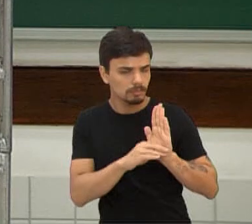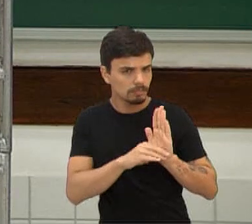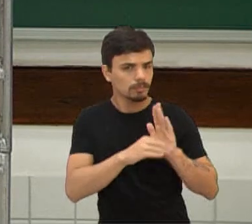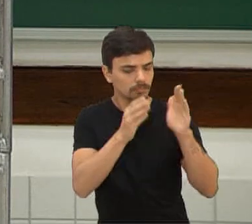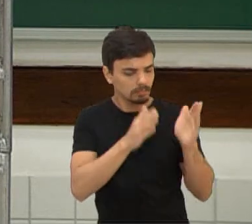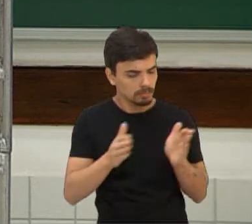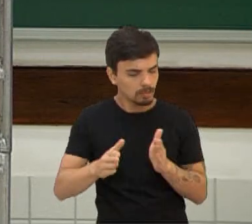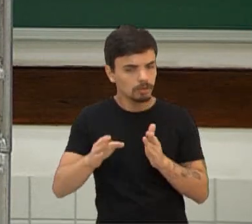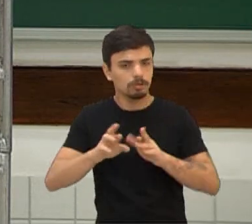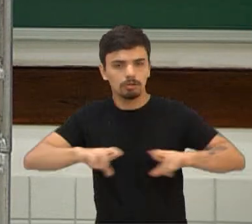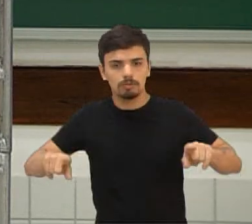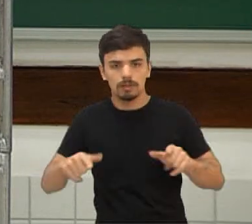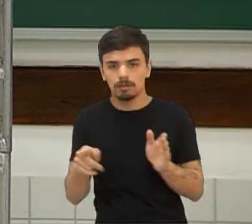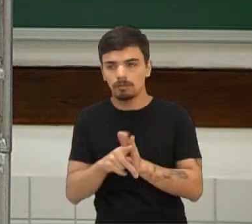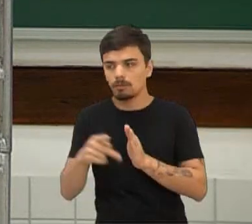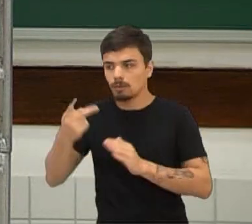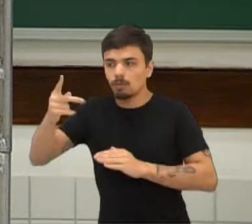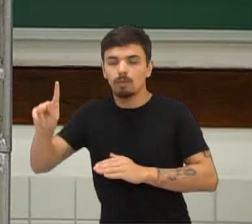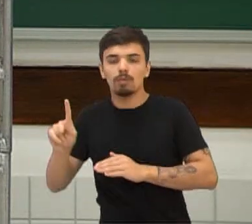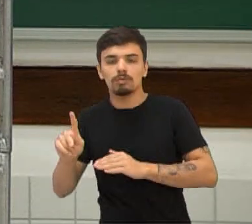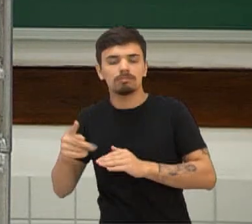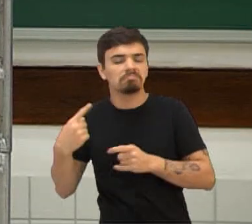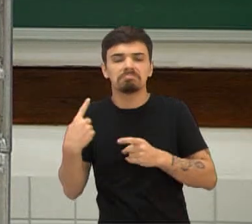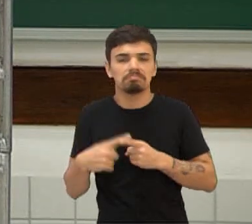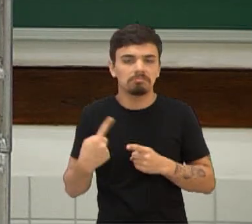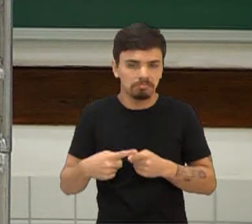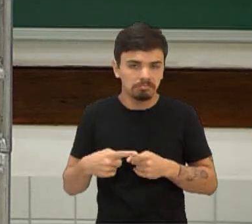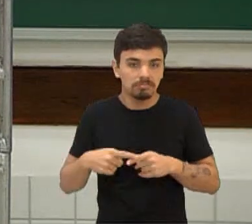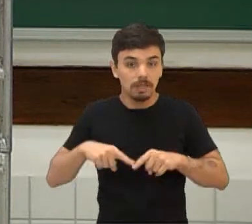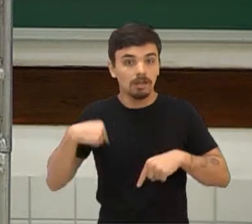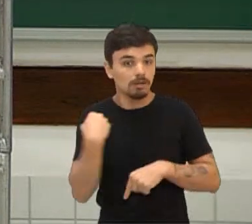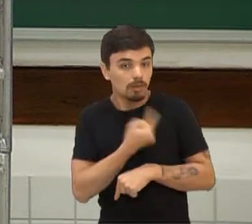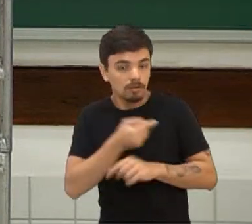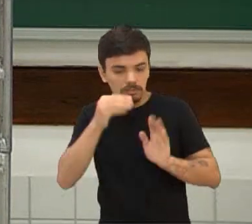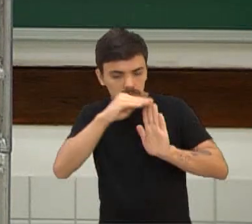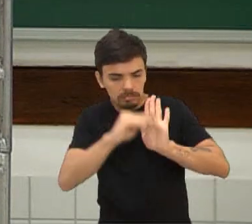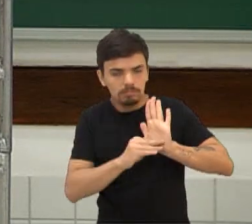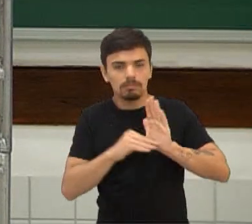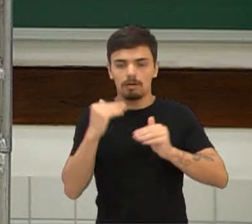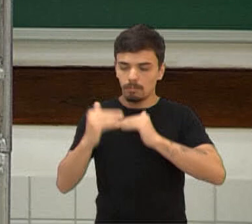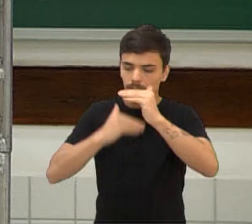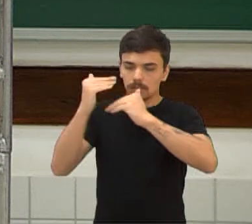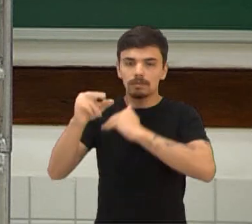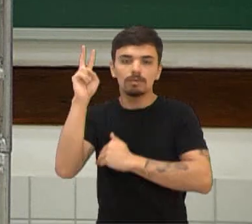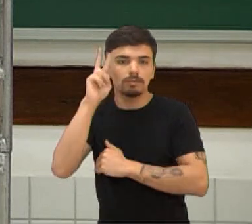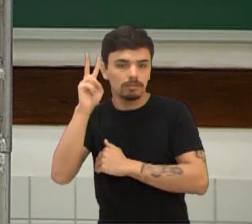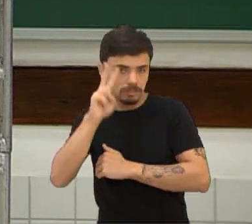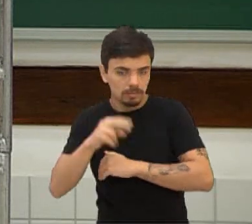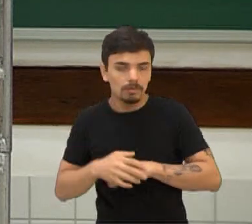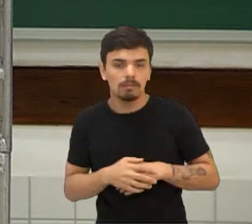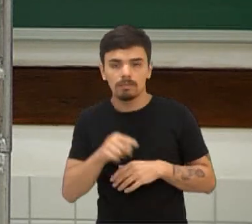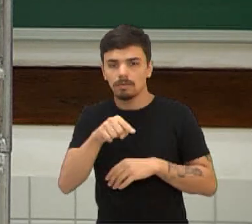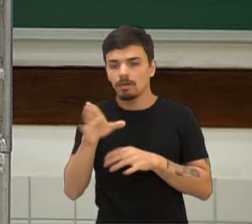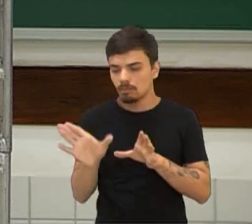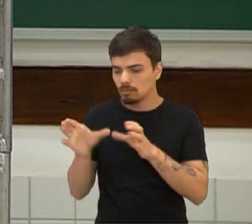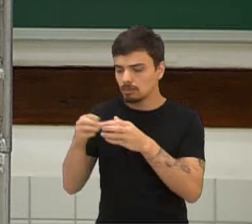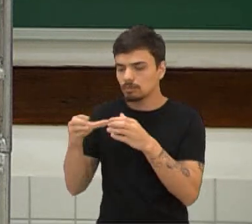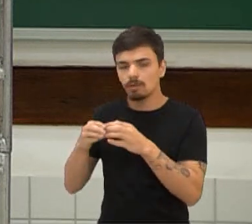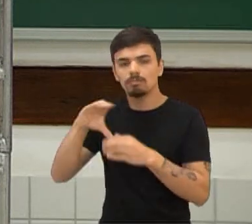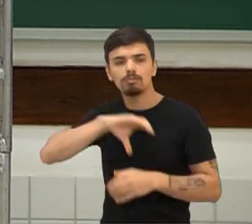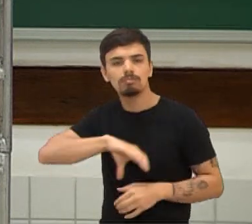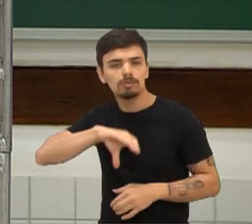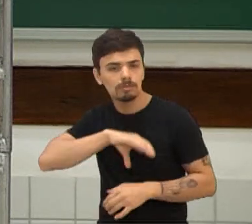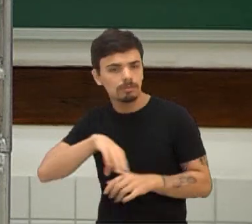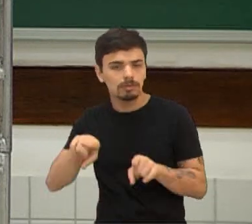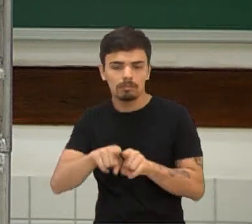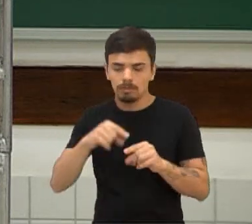daquela ordem proposta pelo T.H. Marshall. Por quê? Por causa do nosso processo histórico. Lembre que nós somos colônia de Portugal, passamos